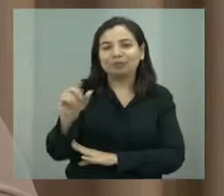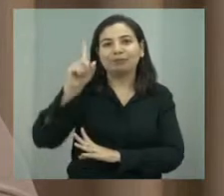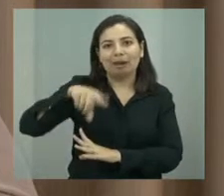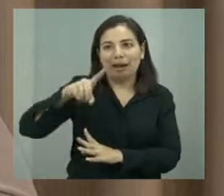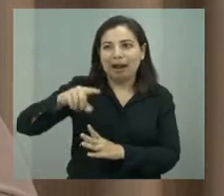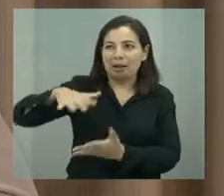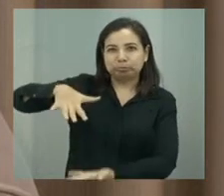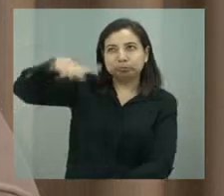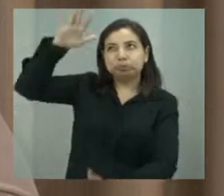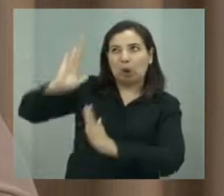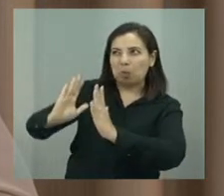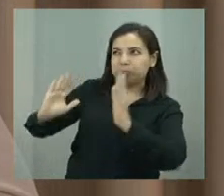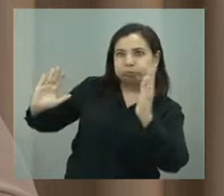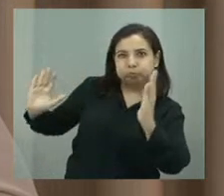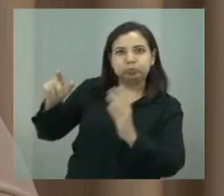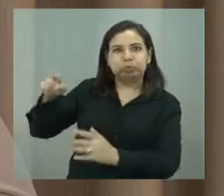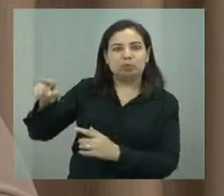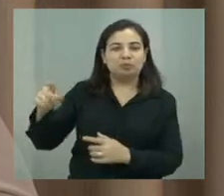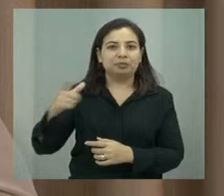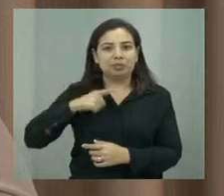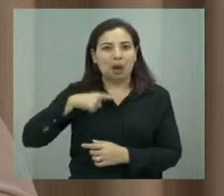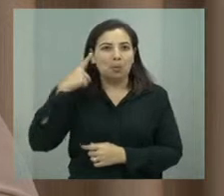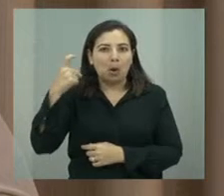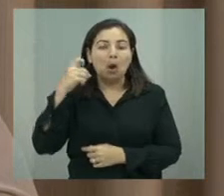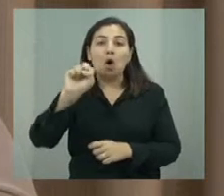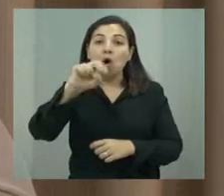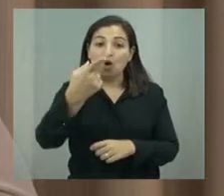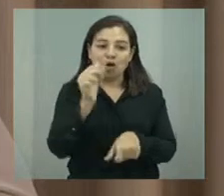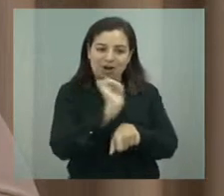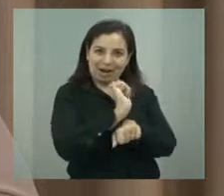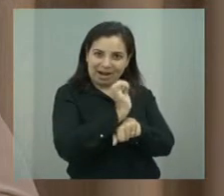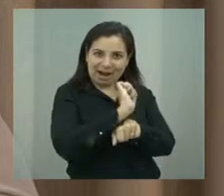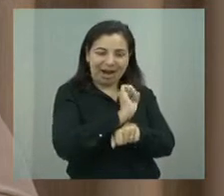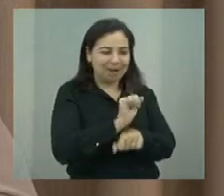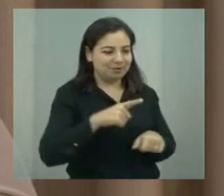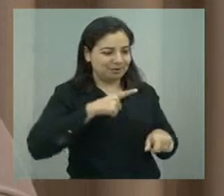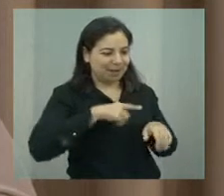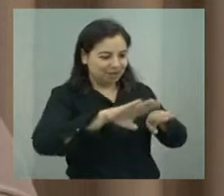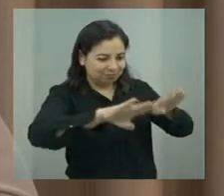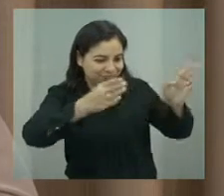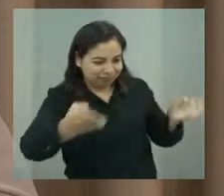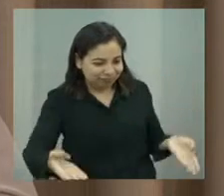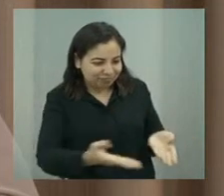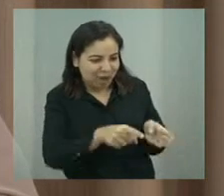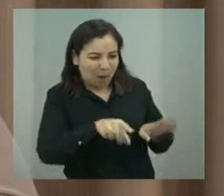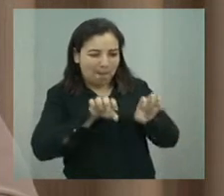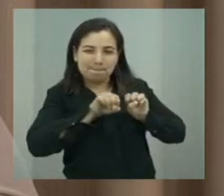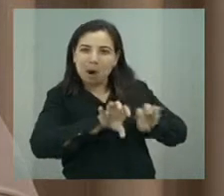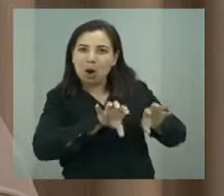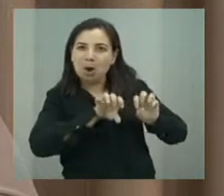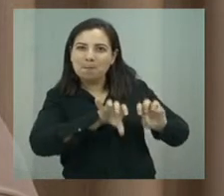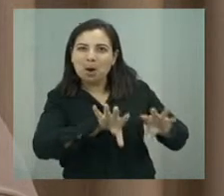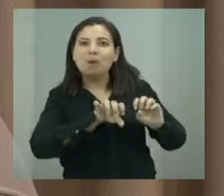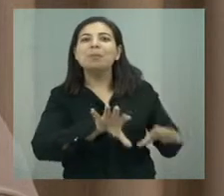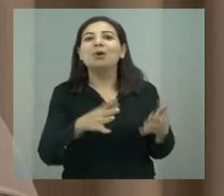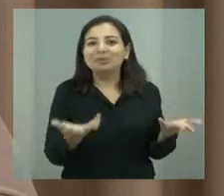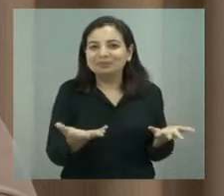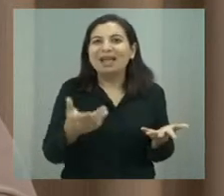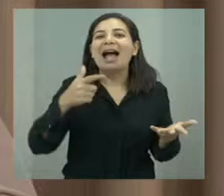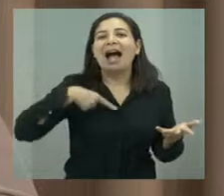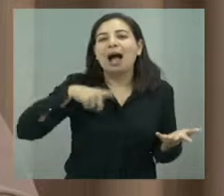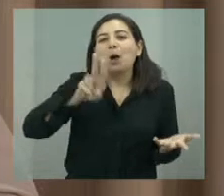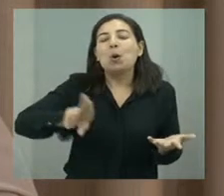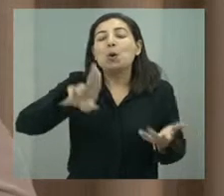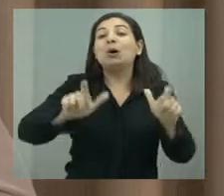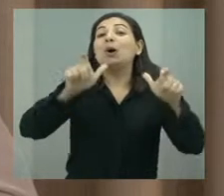esse equipamento com o porta-mala aberto ou semiaberto em vias públicas, nas praias, praças, em lugares que